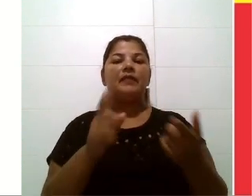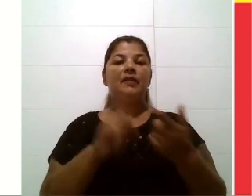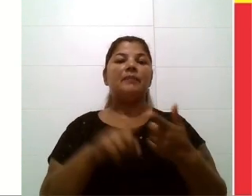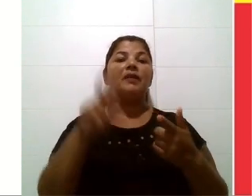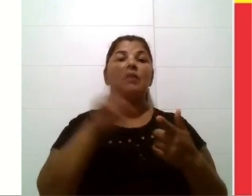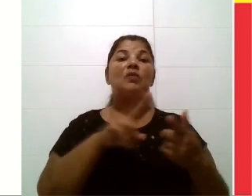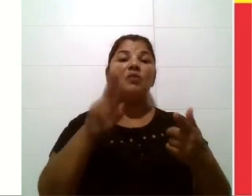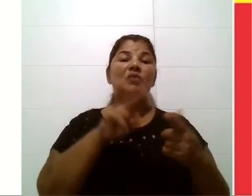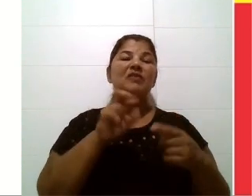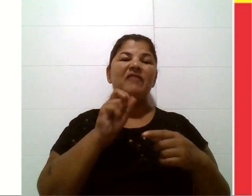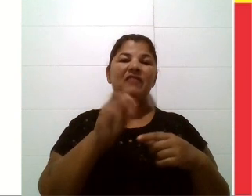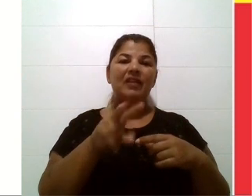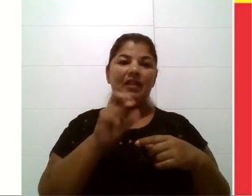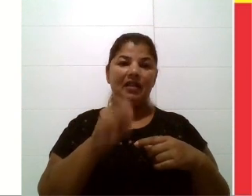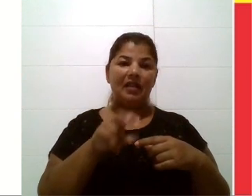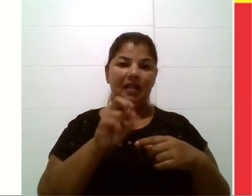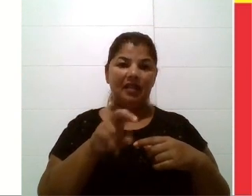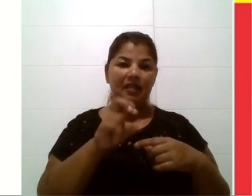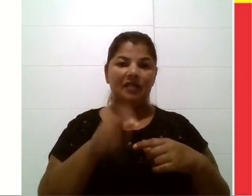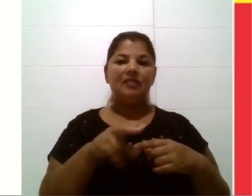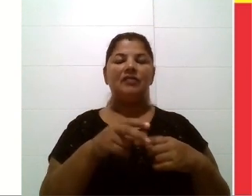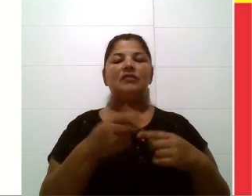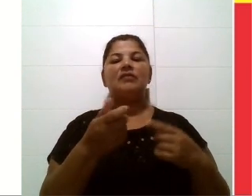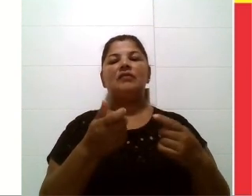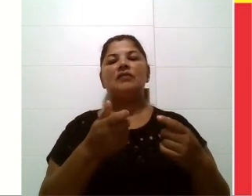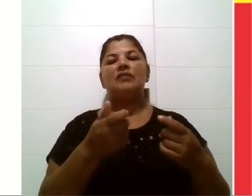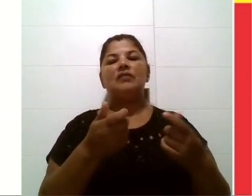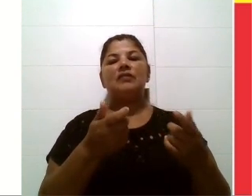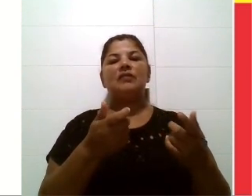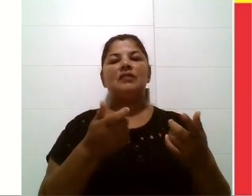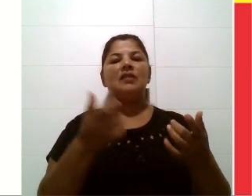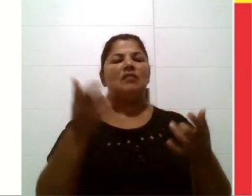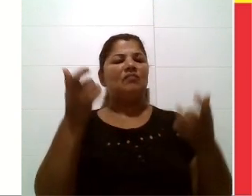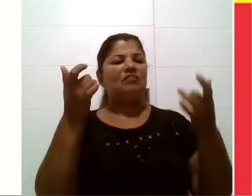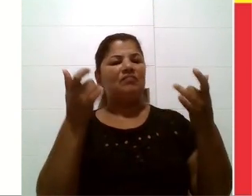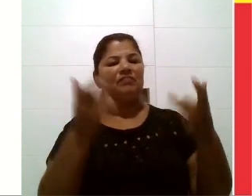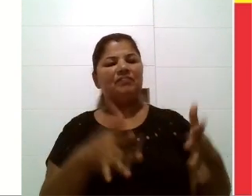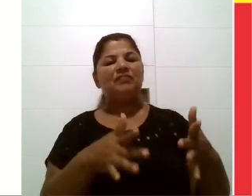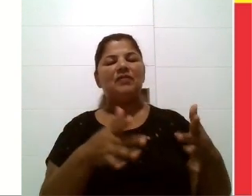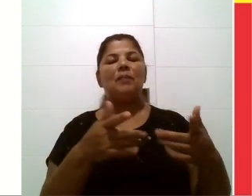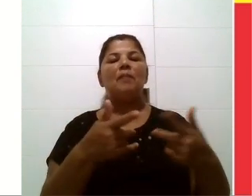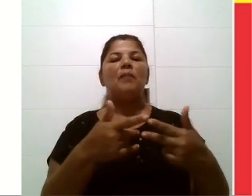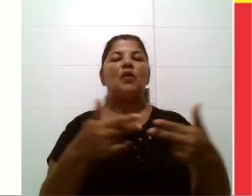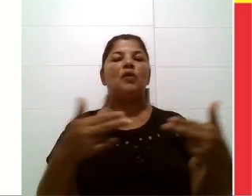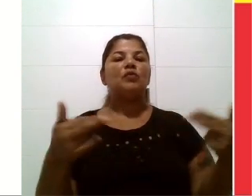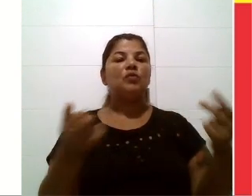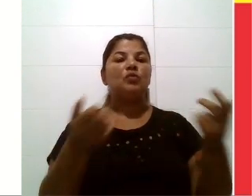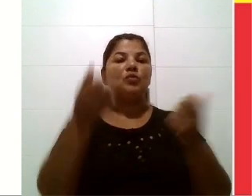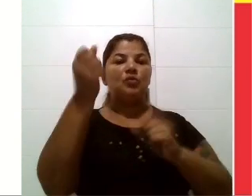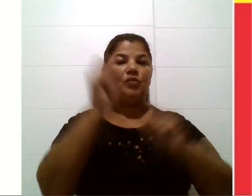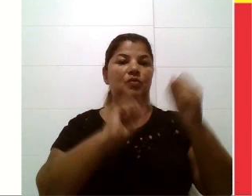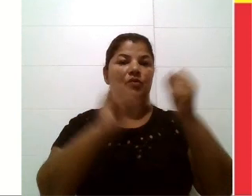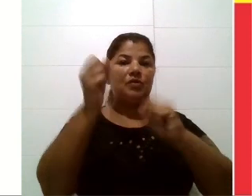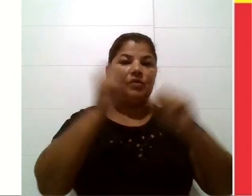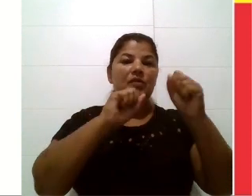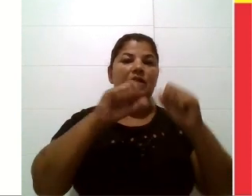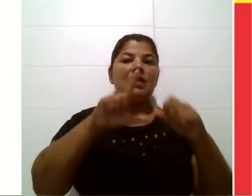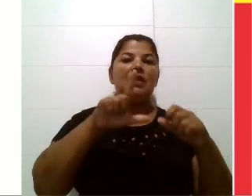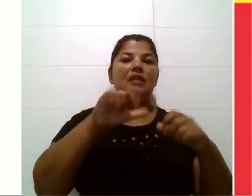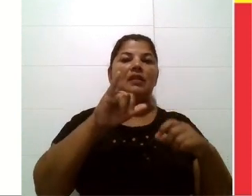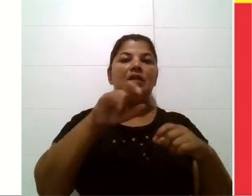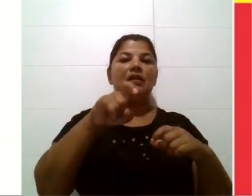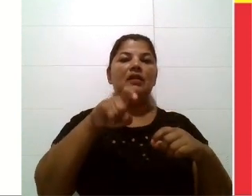agrícolas e descarte incorreto de produtos industriais, os lixões